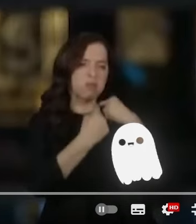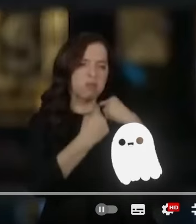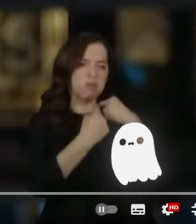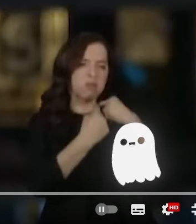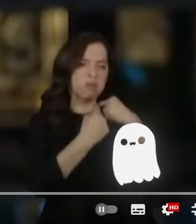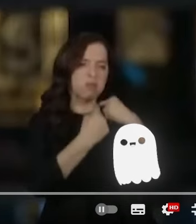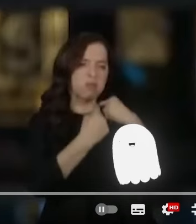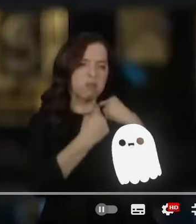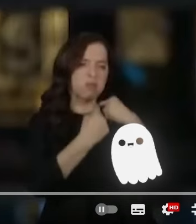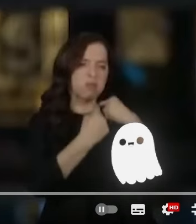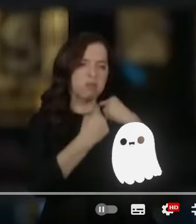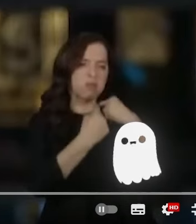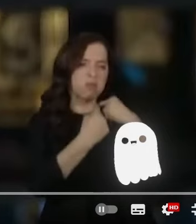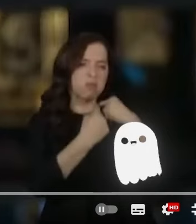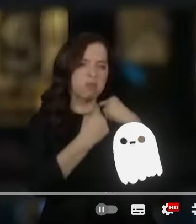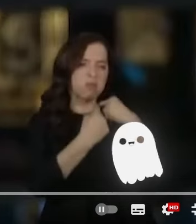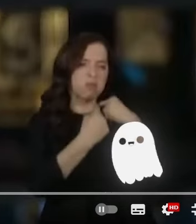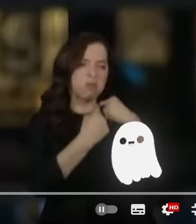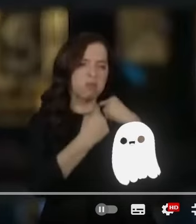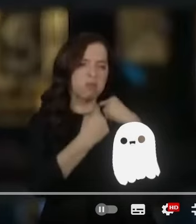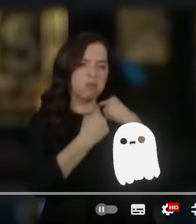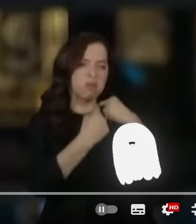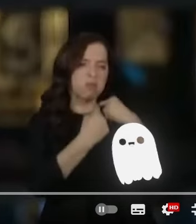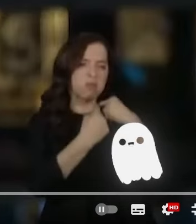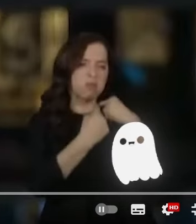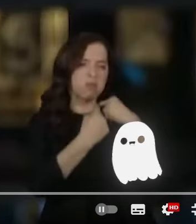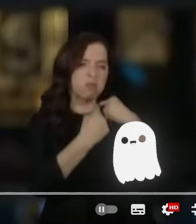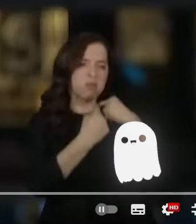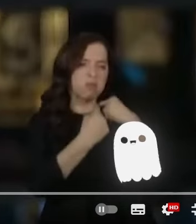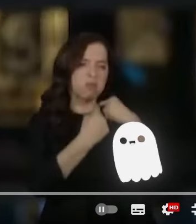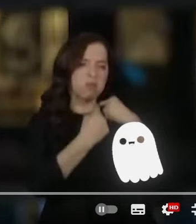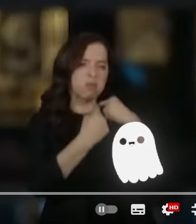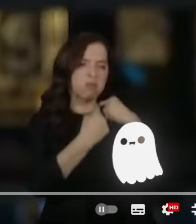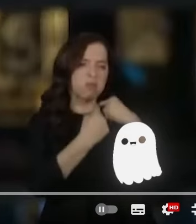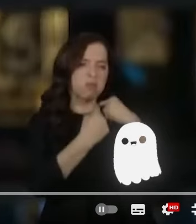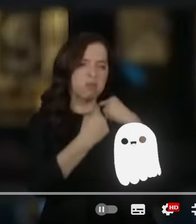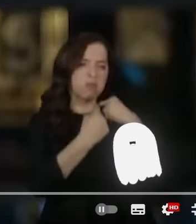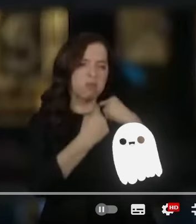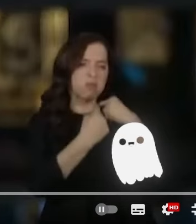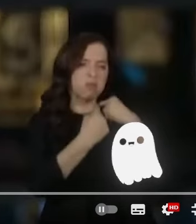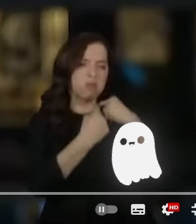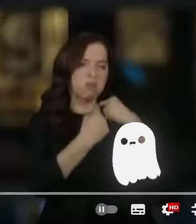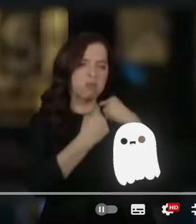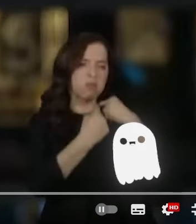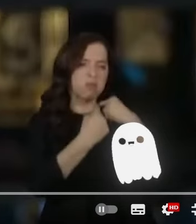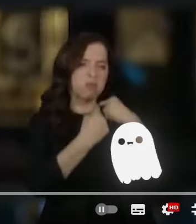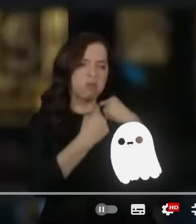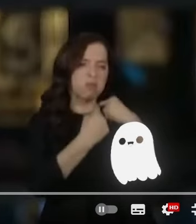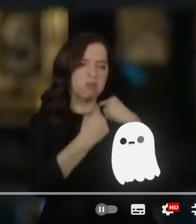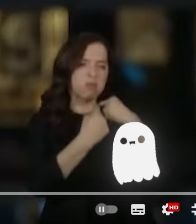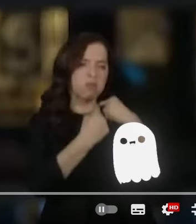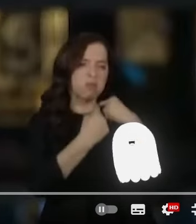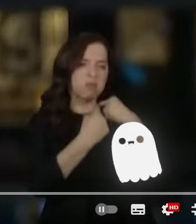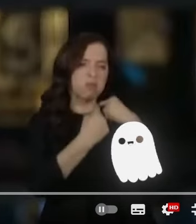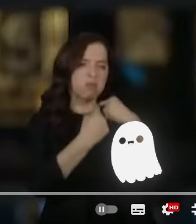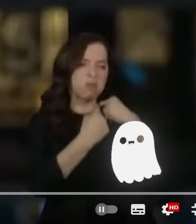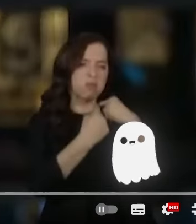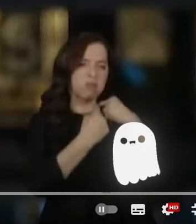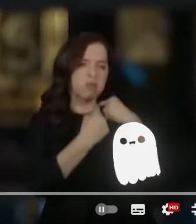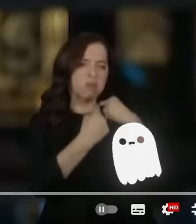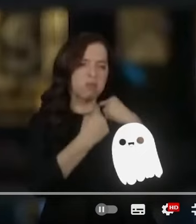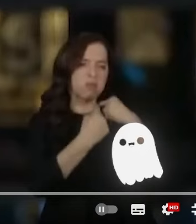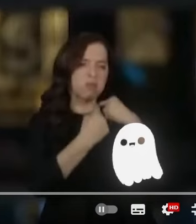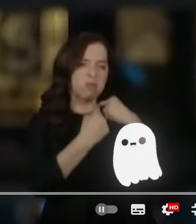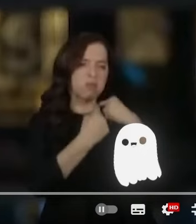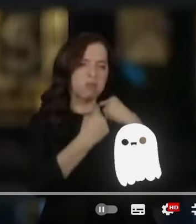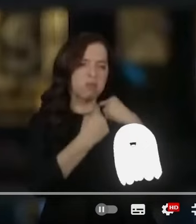Calma. Correu. Tá aqui? Que foi? Eu sei que tá difícil, eu tenho que ver. Calma. O